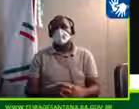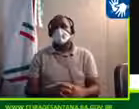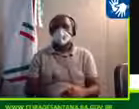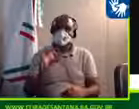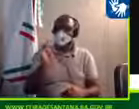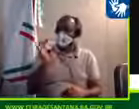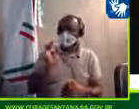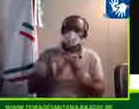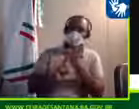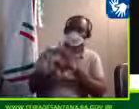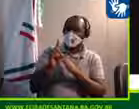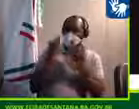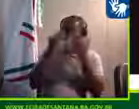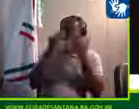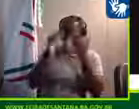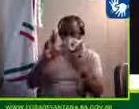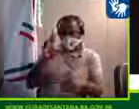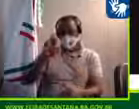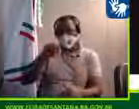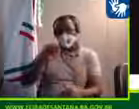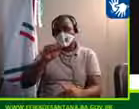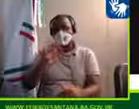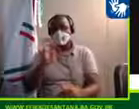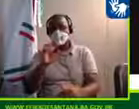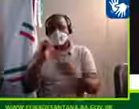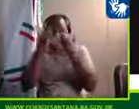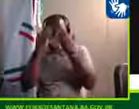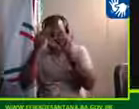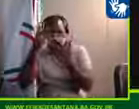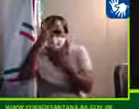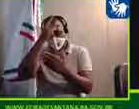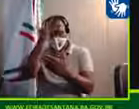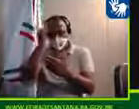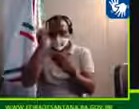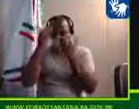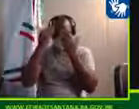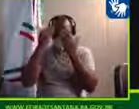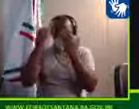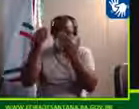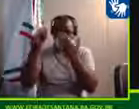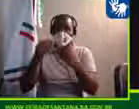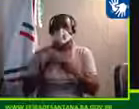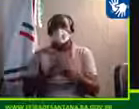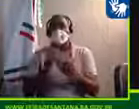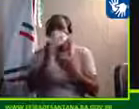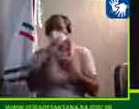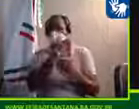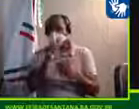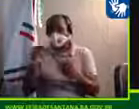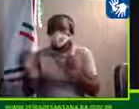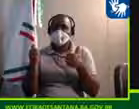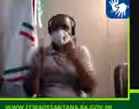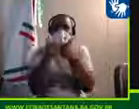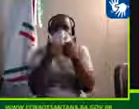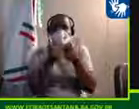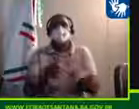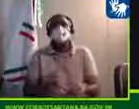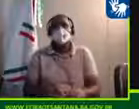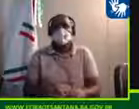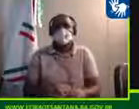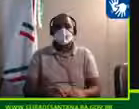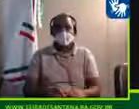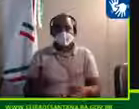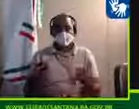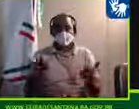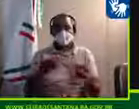Somente essa pergunta mesmo, Renata. Muito obrigada. Obrigada a você pela participação, ótima semana. Passa a palavra para